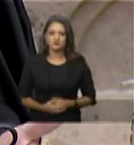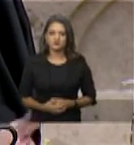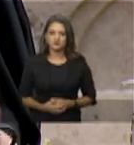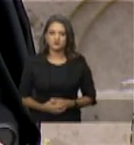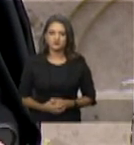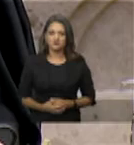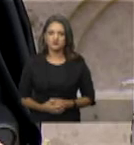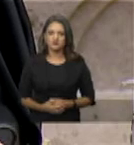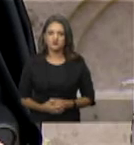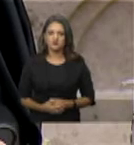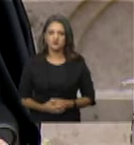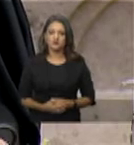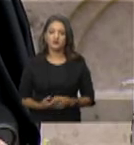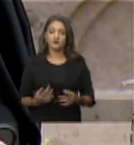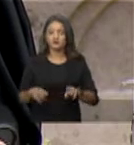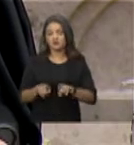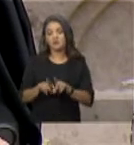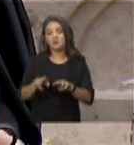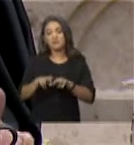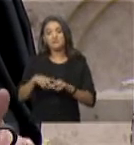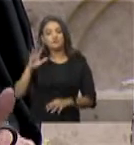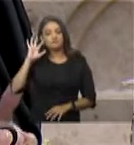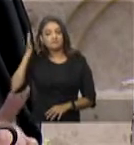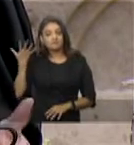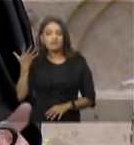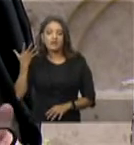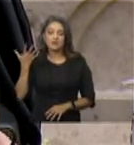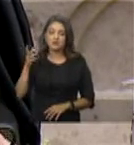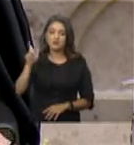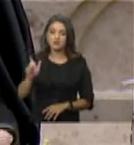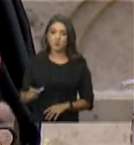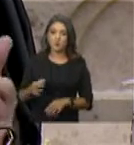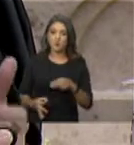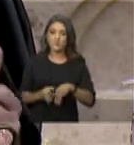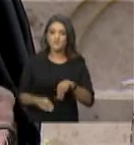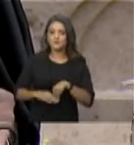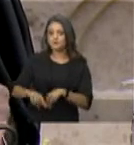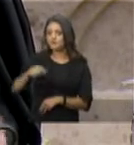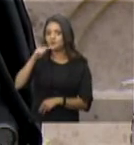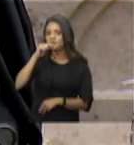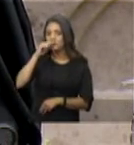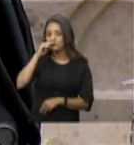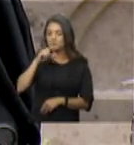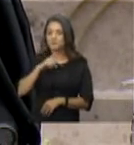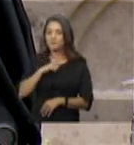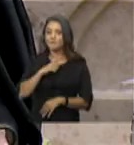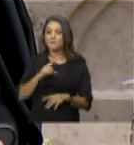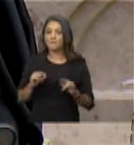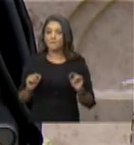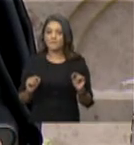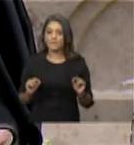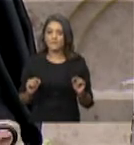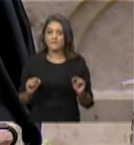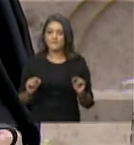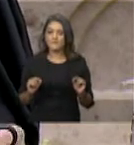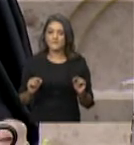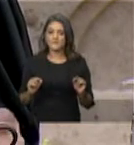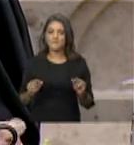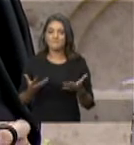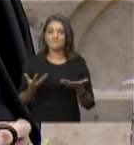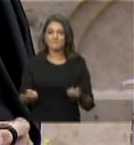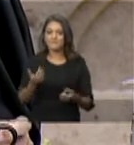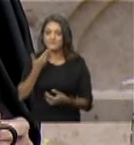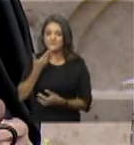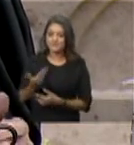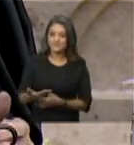na esteira do que foi decidido monocraticamente pelo Ministro Edson fachin se manifesta no sentido de acolhimento do pedido